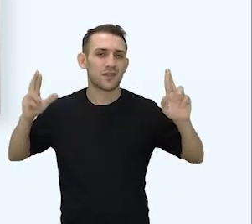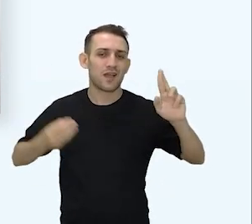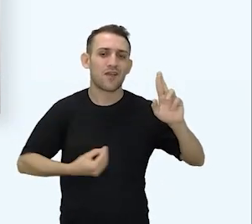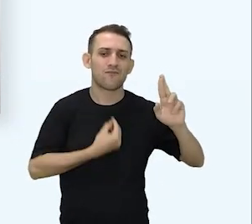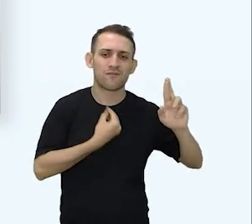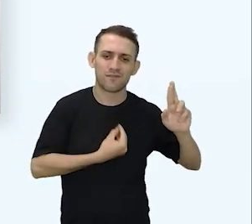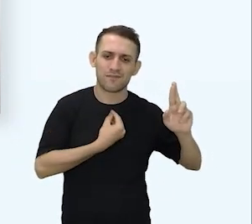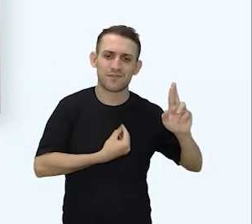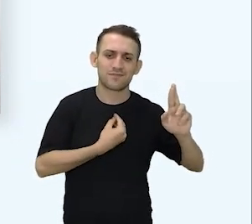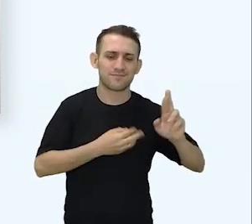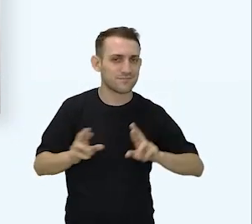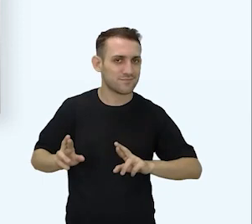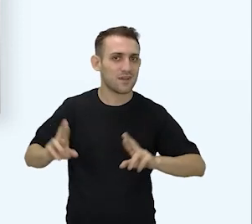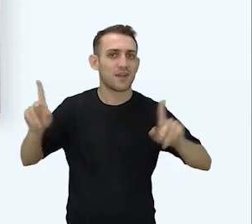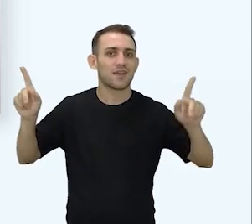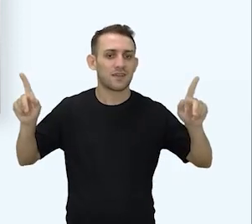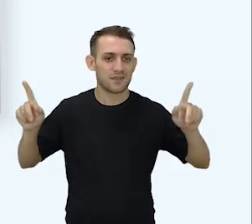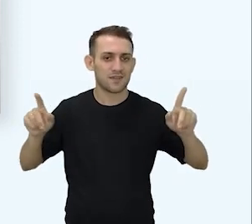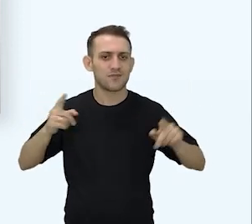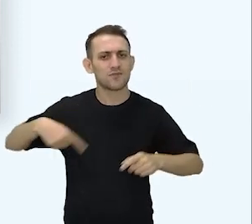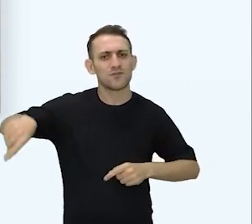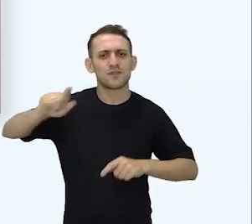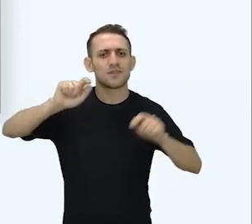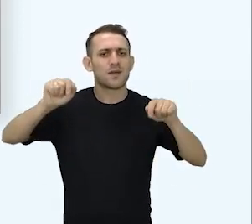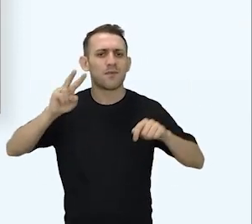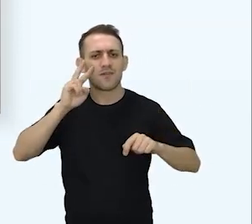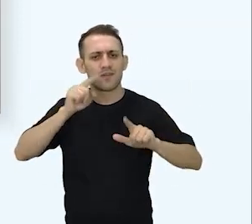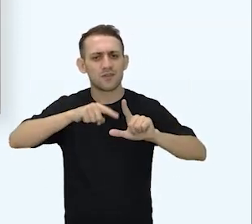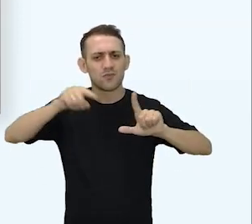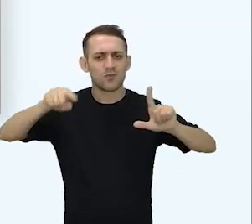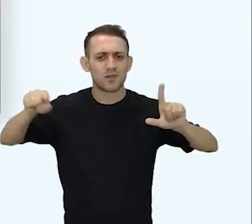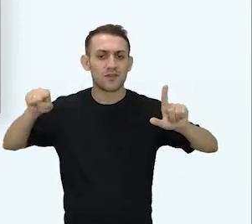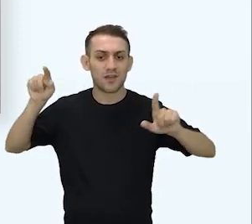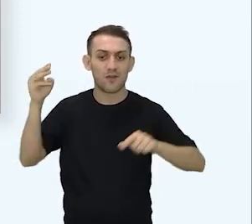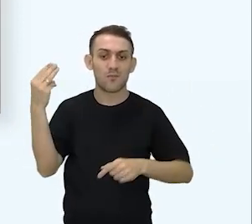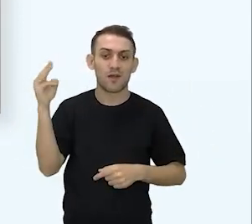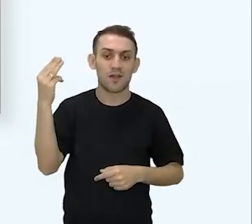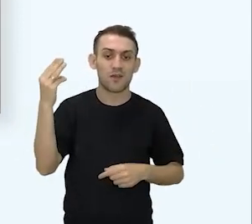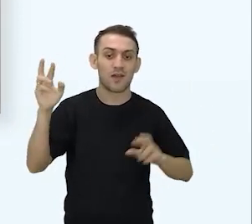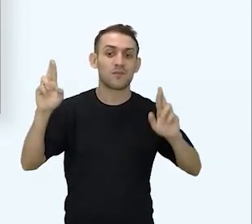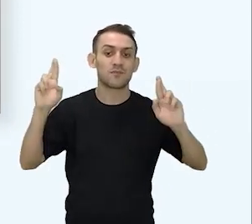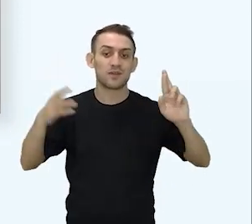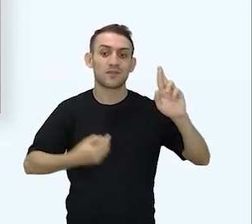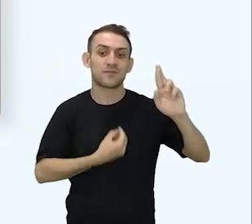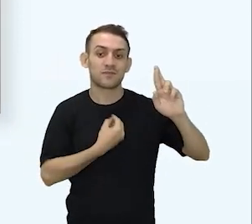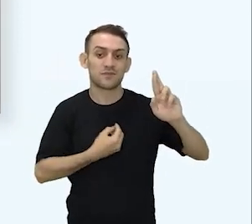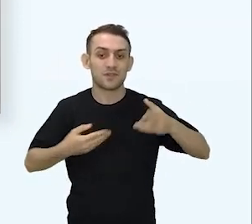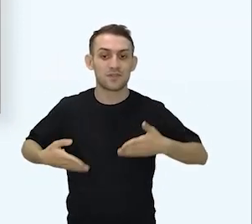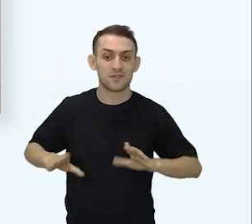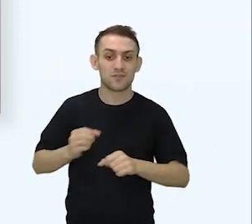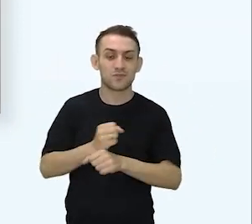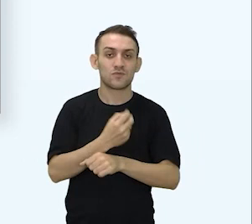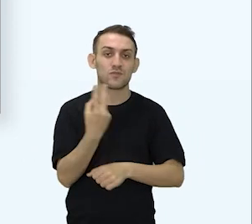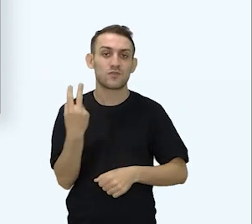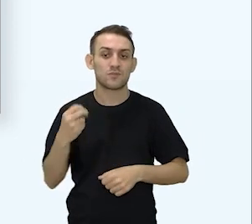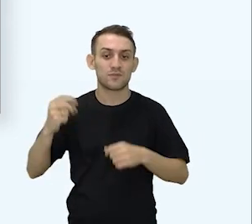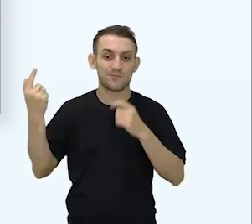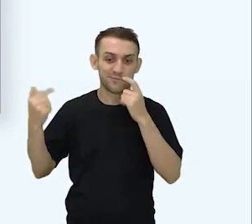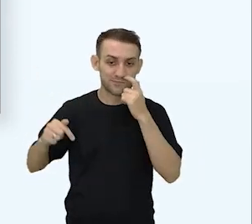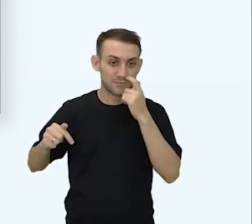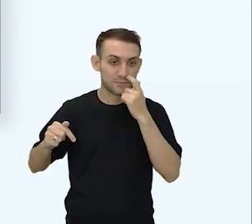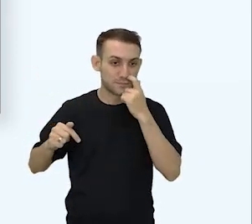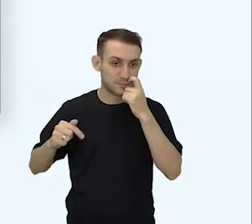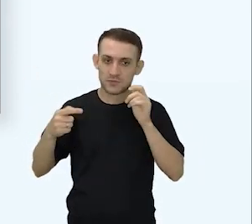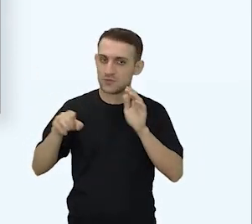vida bem diferente. Como você pode ver no gráfico, no Maranhão, a esperança de vida ao nascer em 2017 não chegou